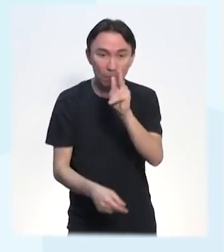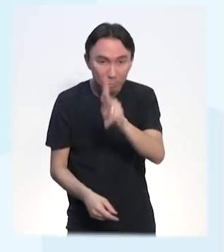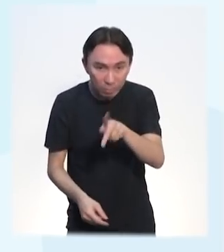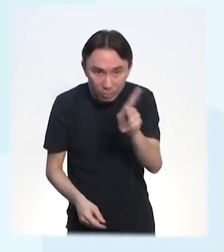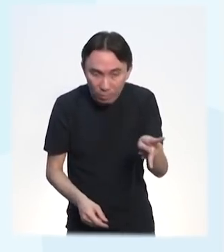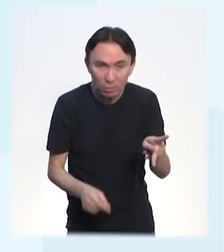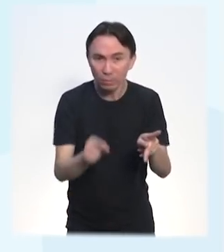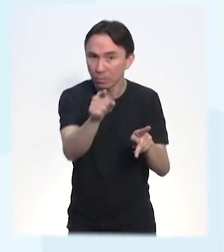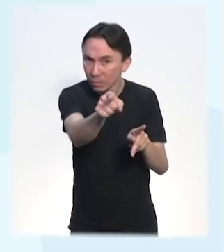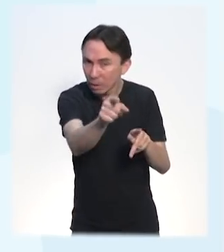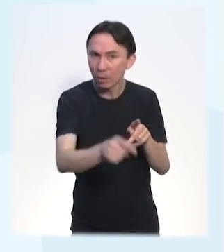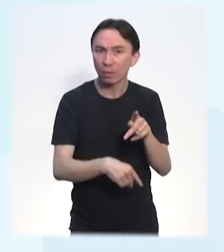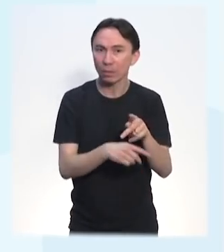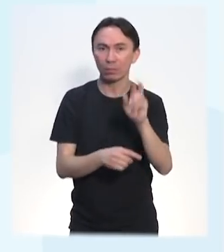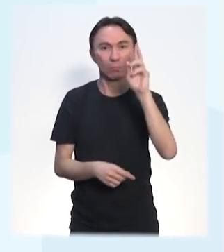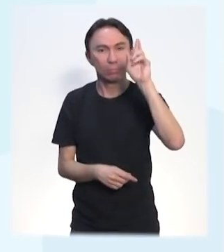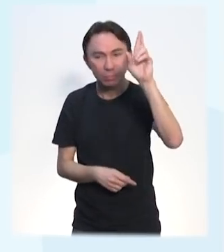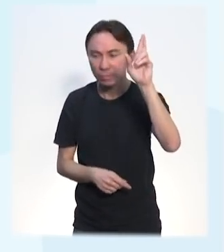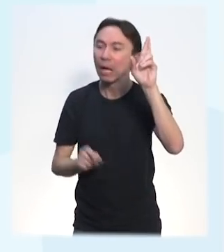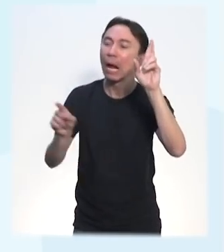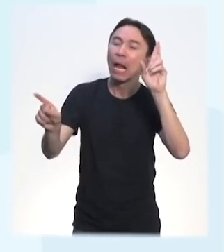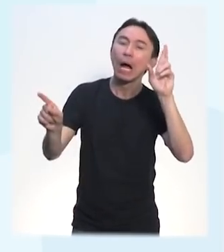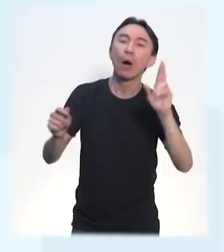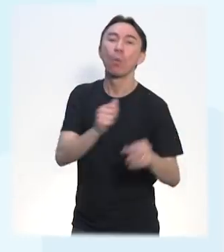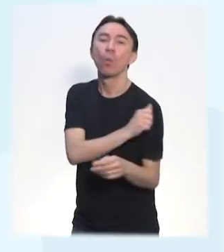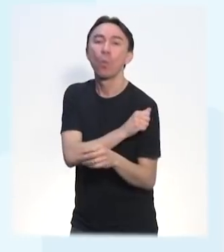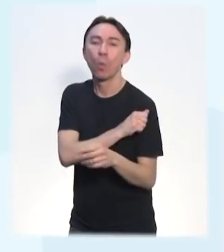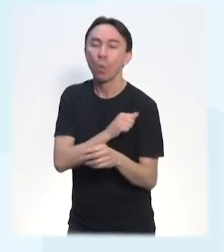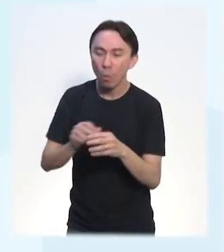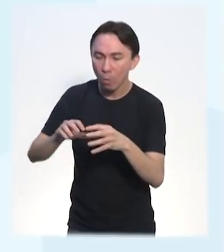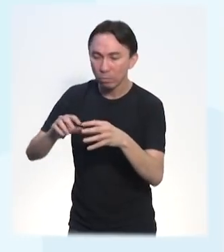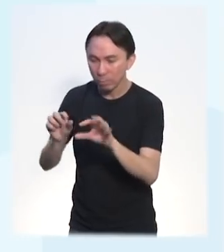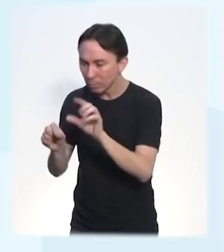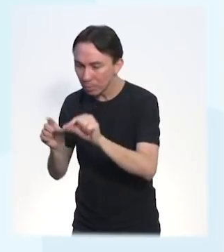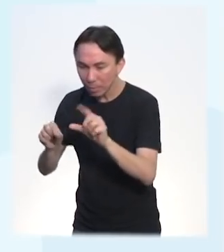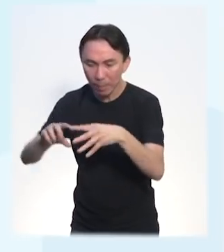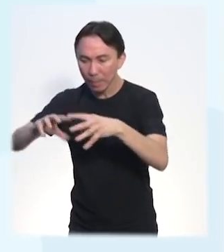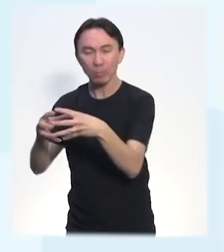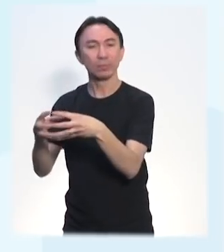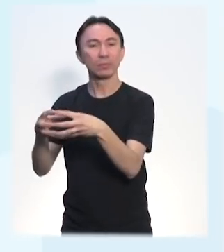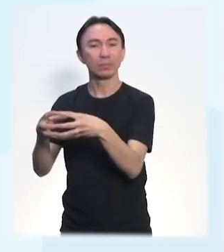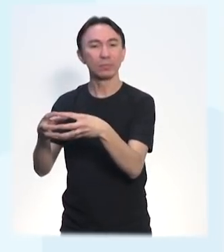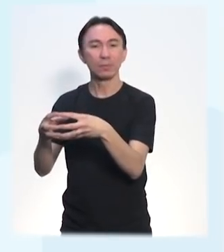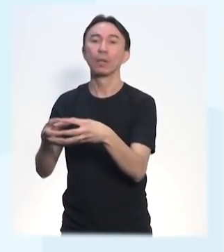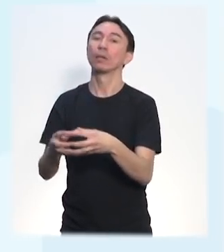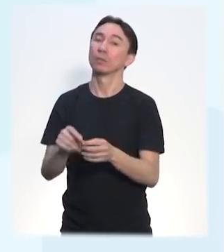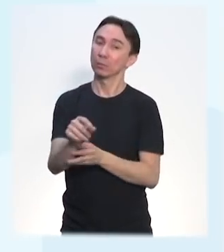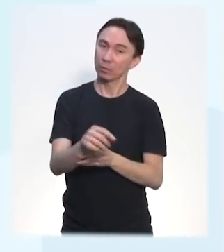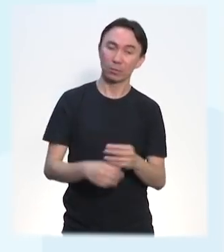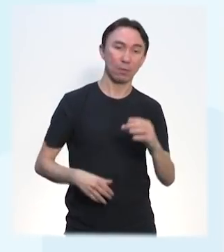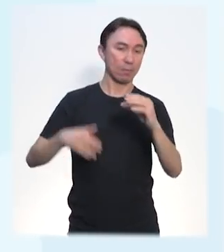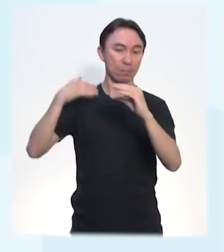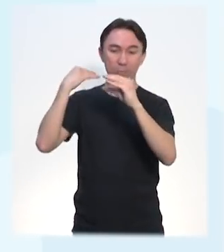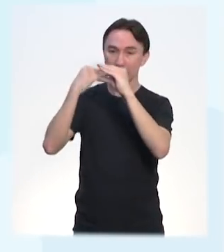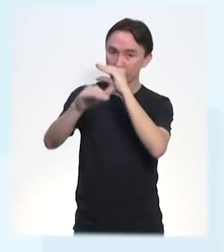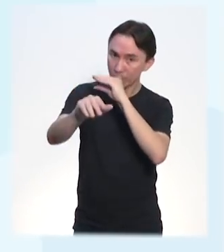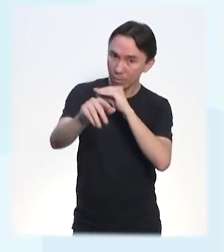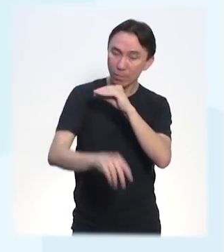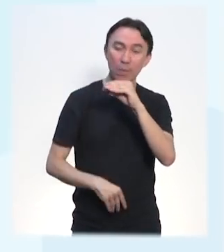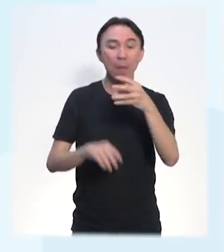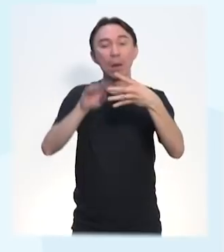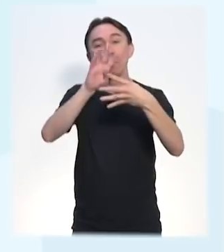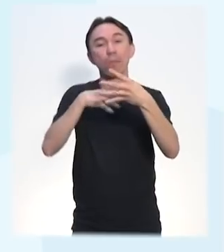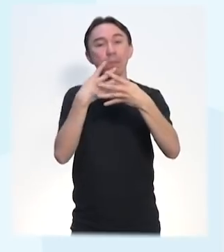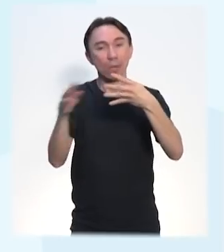equipe, né? O aluno que vocês conseguirem montar essa equipe, vocês vão receber, no caso aí, uma planilha. E essa planilha vocês têm que